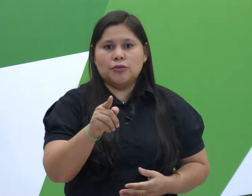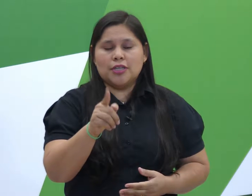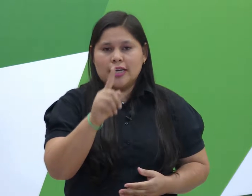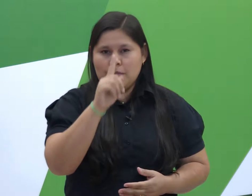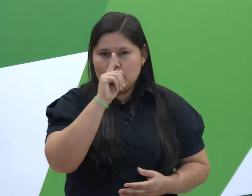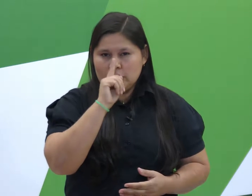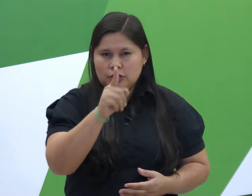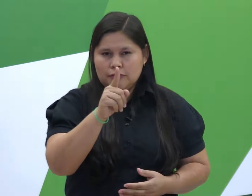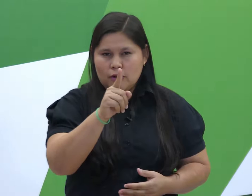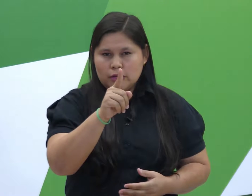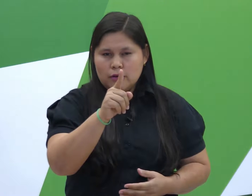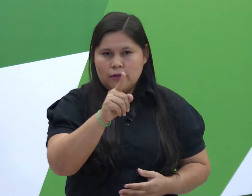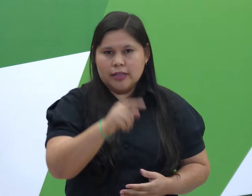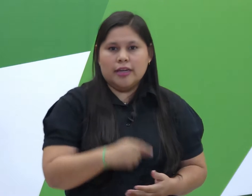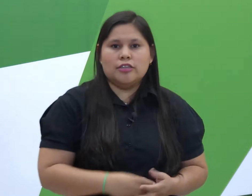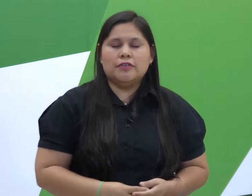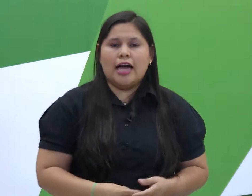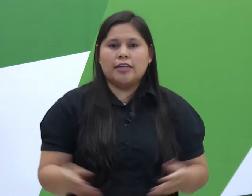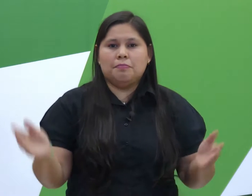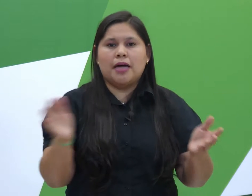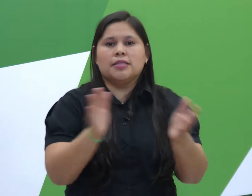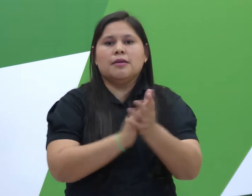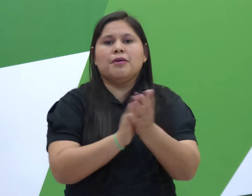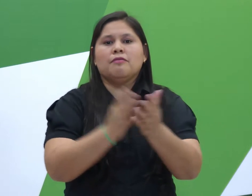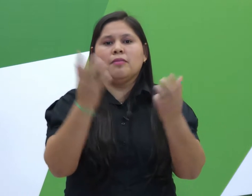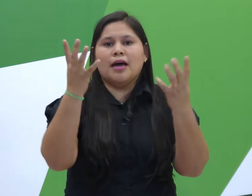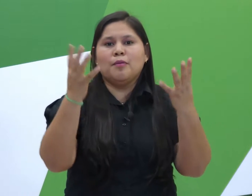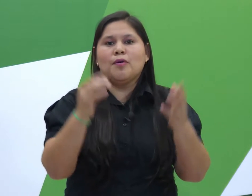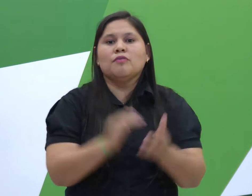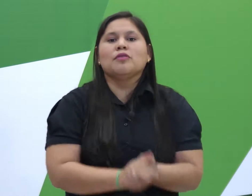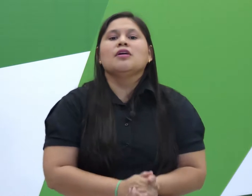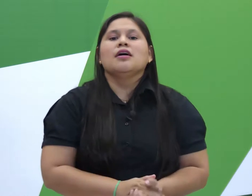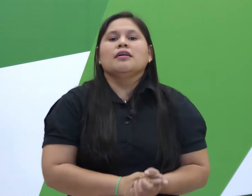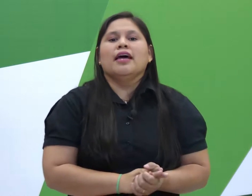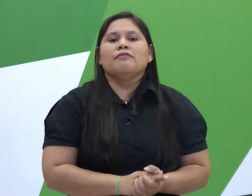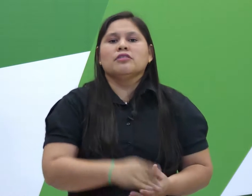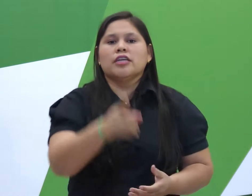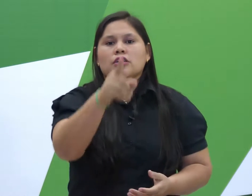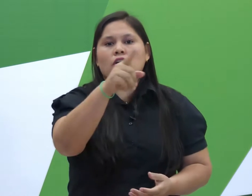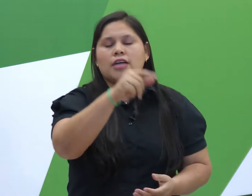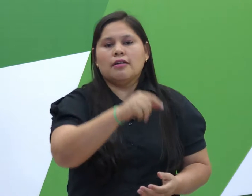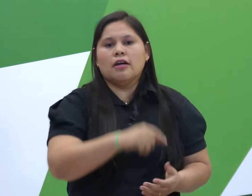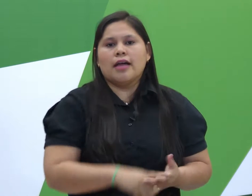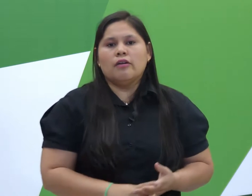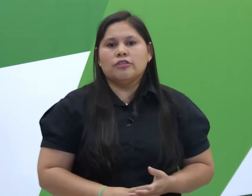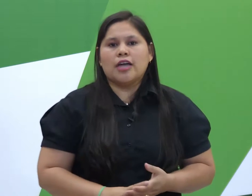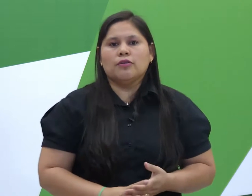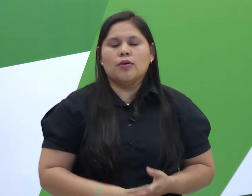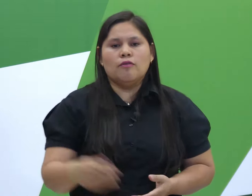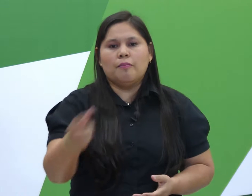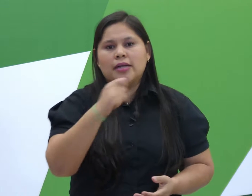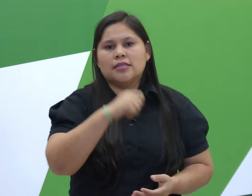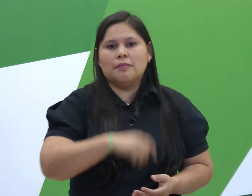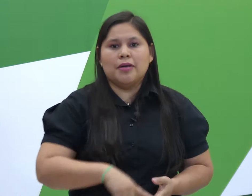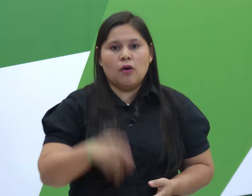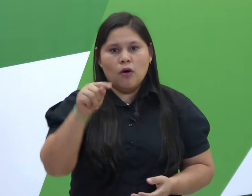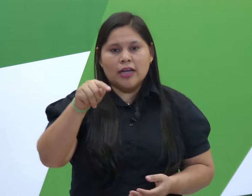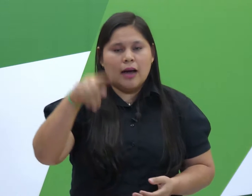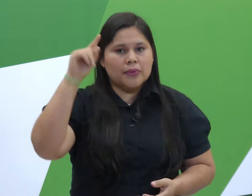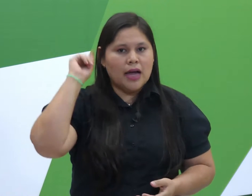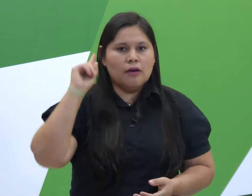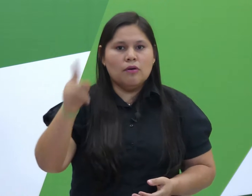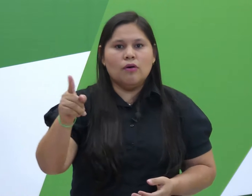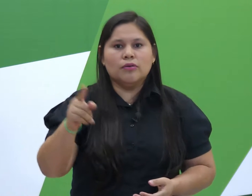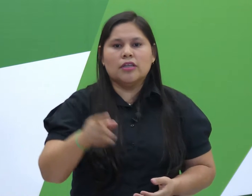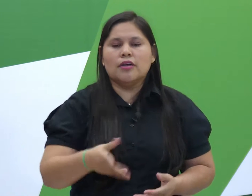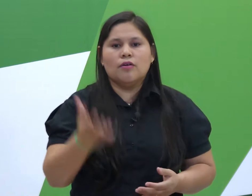minutinhos, daqui a pouco a gente volta, então, com a interatividade, participem, vamos lá, meu povo, vocês que gostaram, então, da aula do Estado Novo, participem, ou